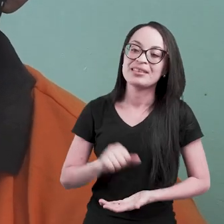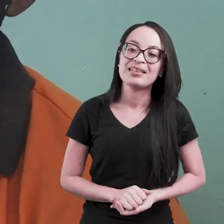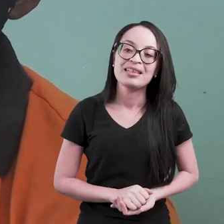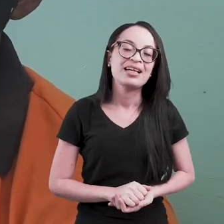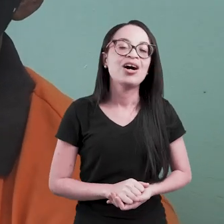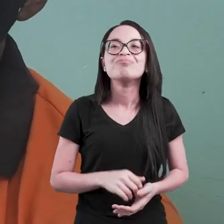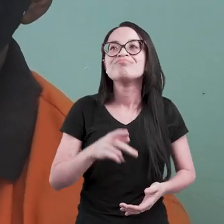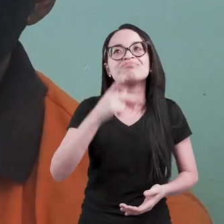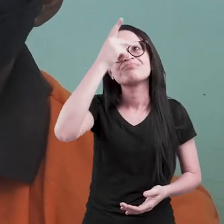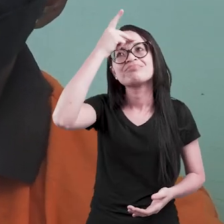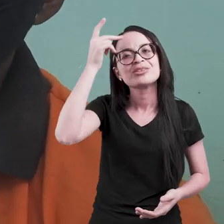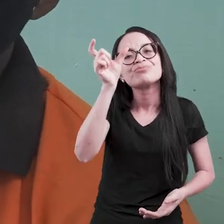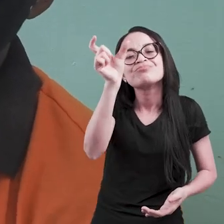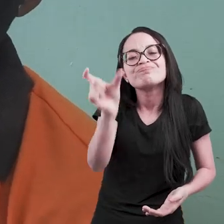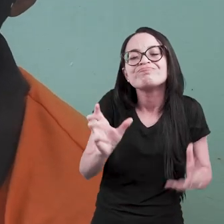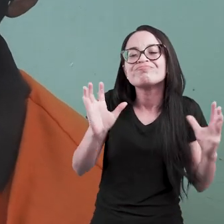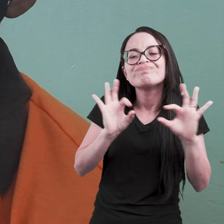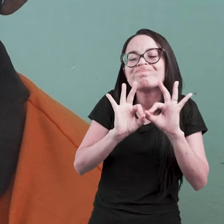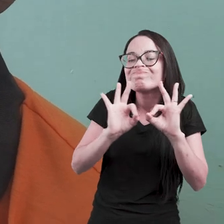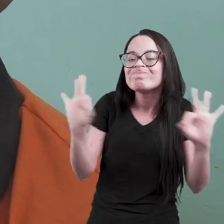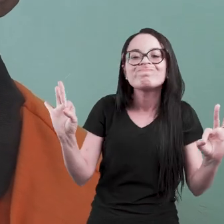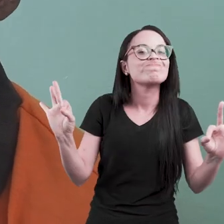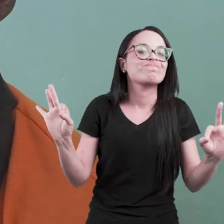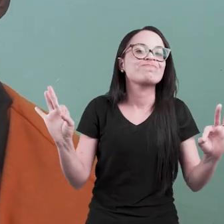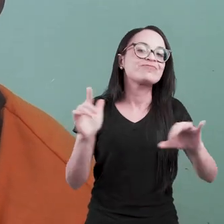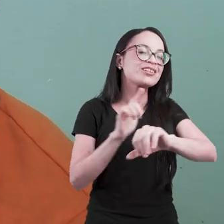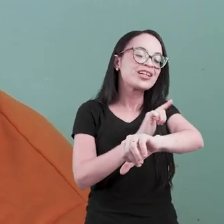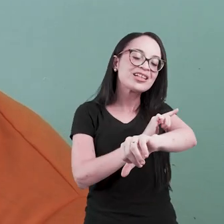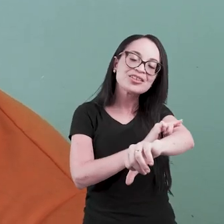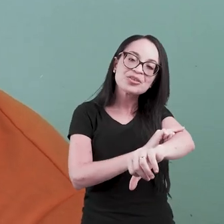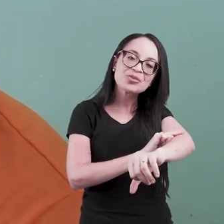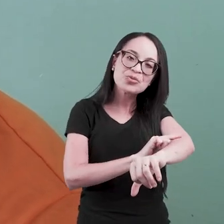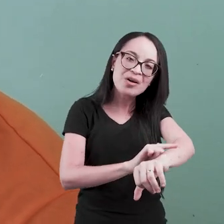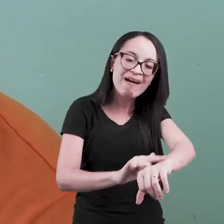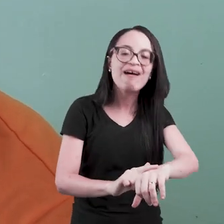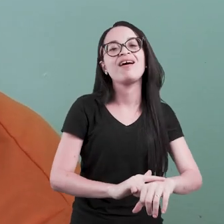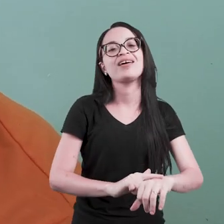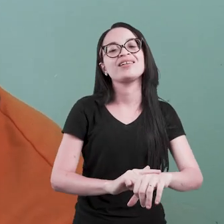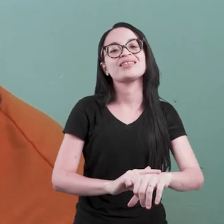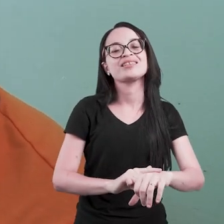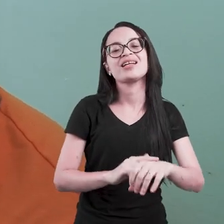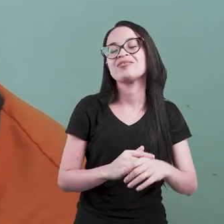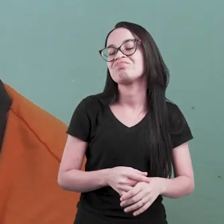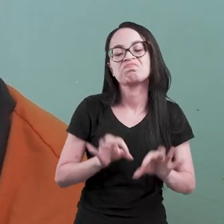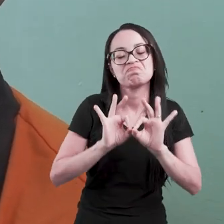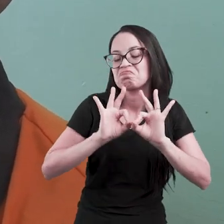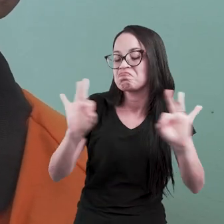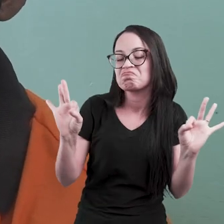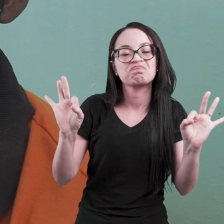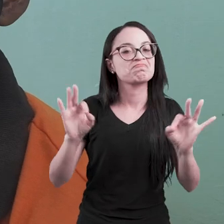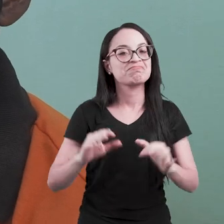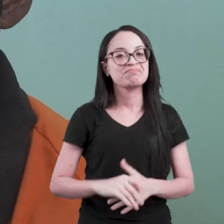As ótimas pessoas, pessoas excelentes, né? Pessoas que me tratam bem,